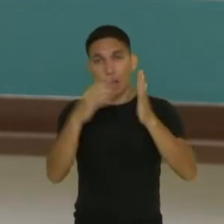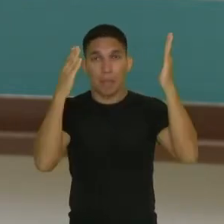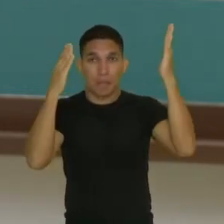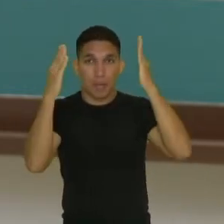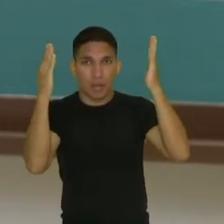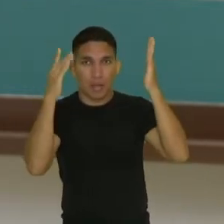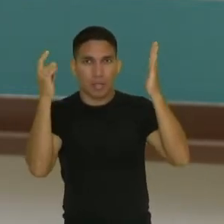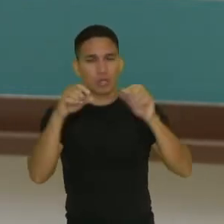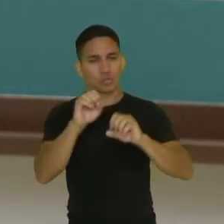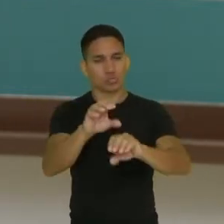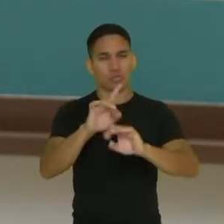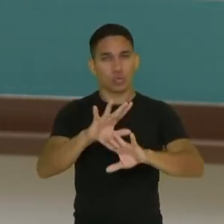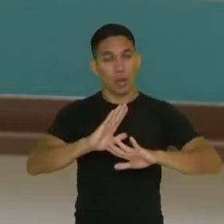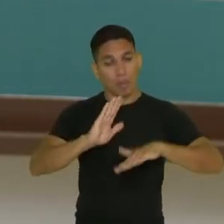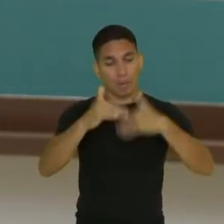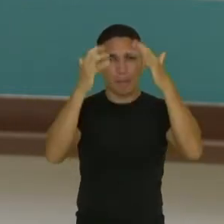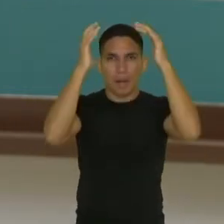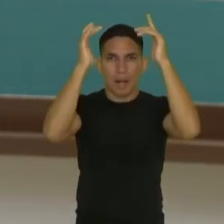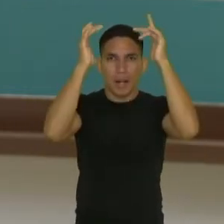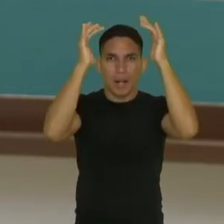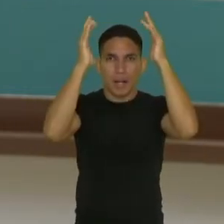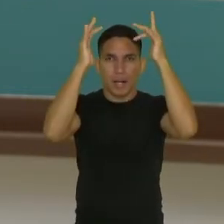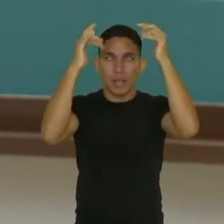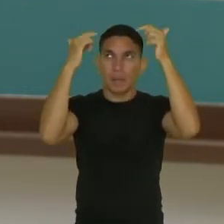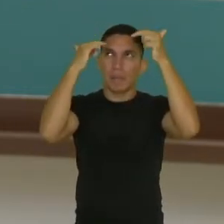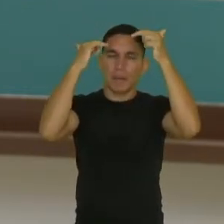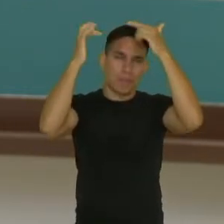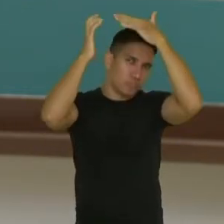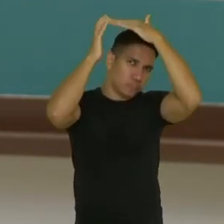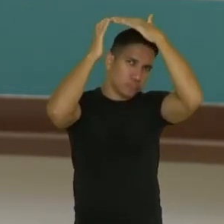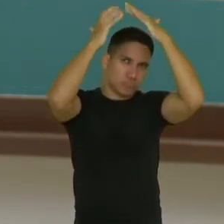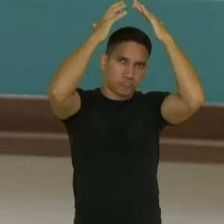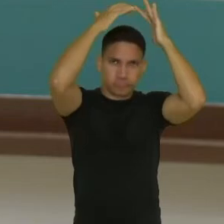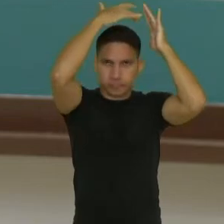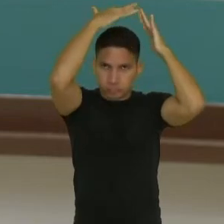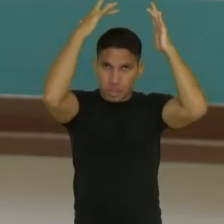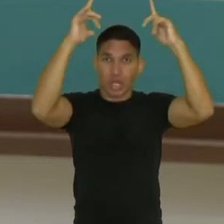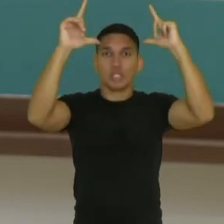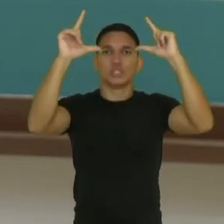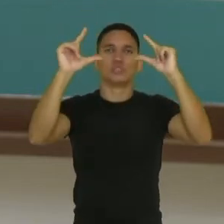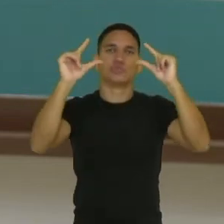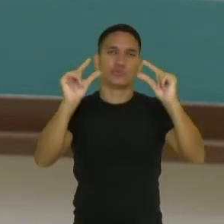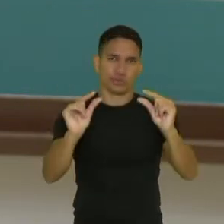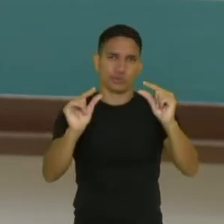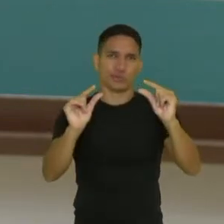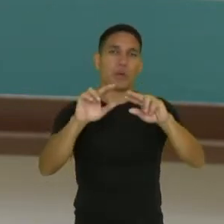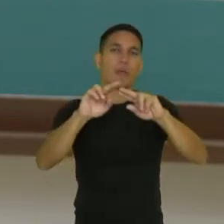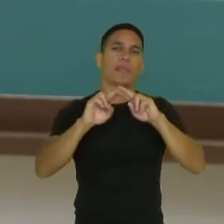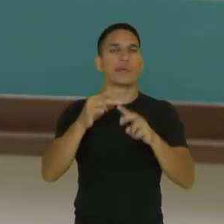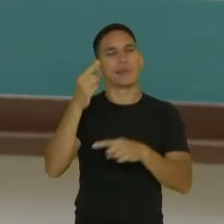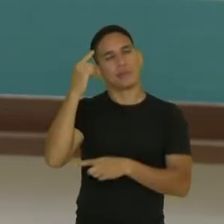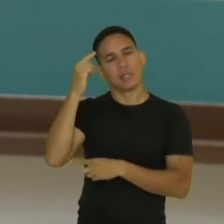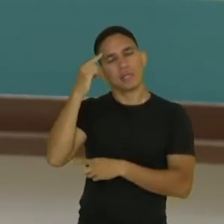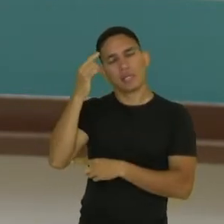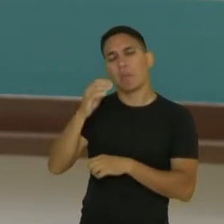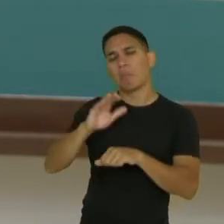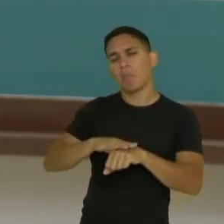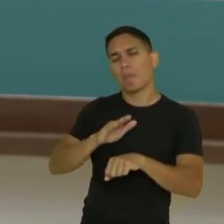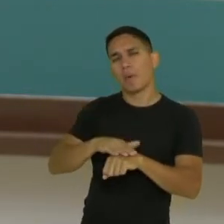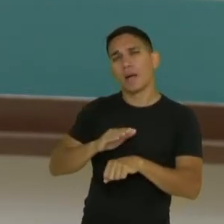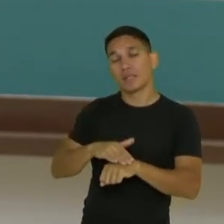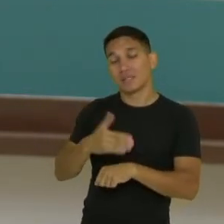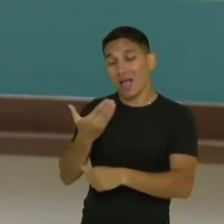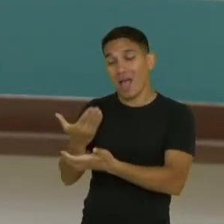o desenvolvimento cognitivo, a atividade cerebral diminui o seu rendimento no momento em que